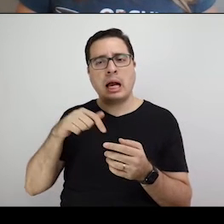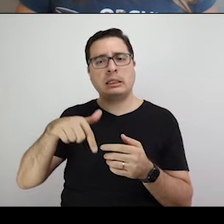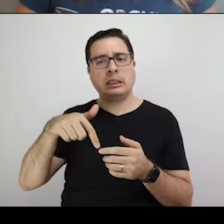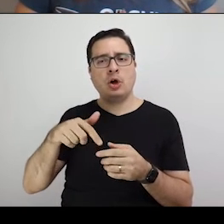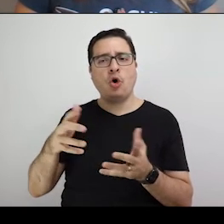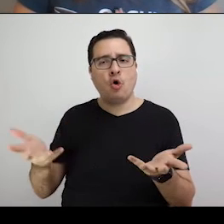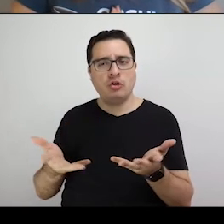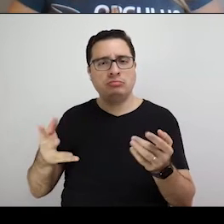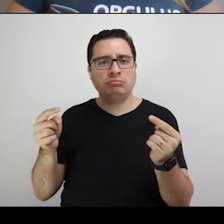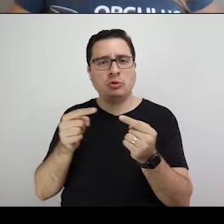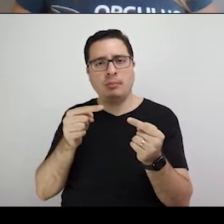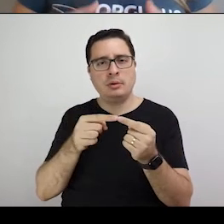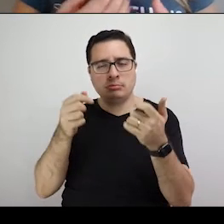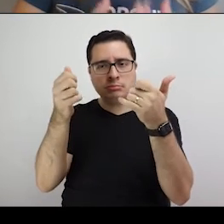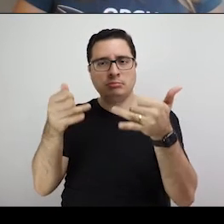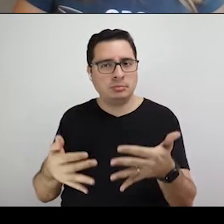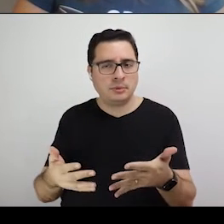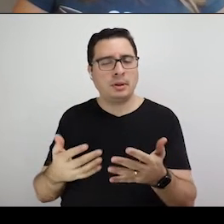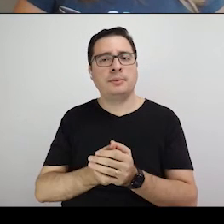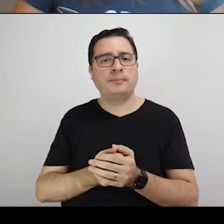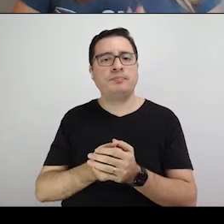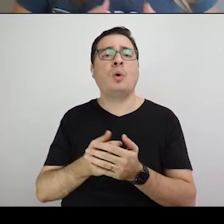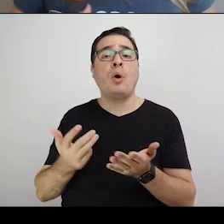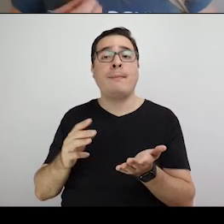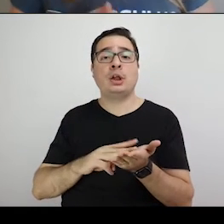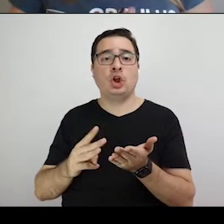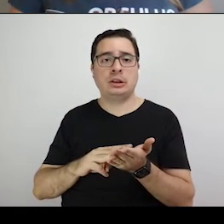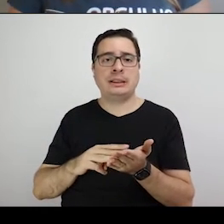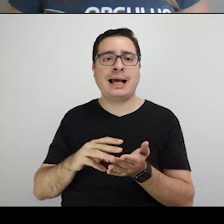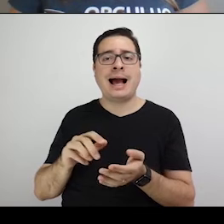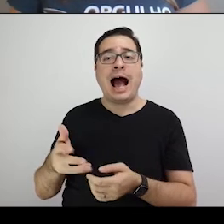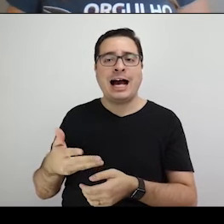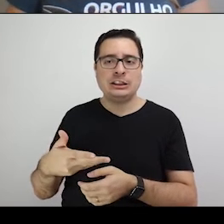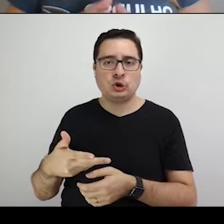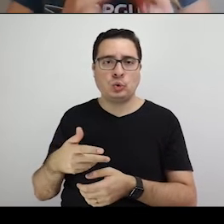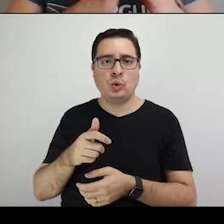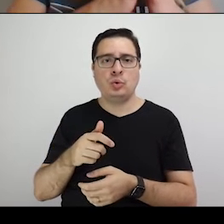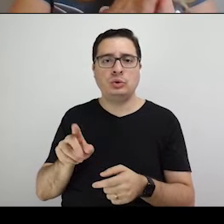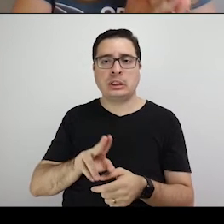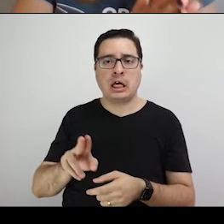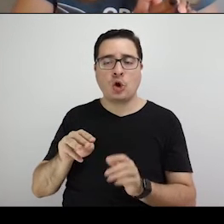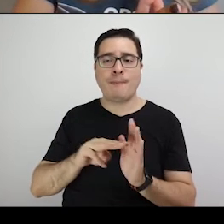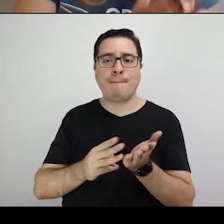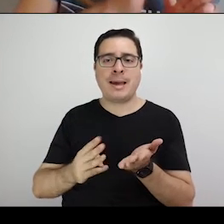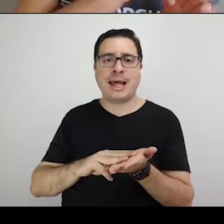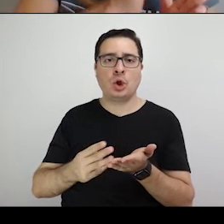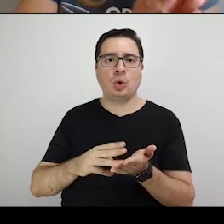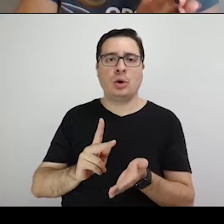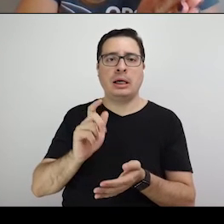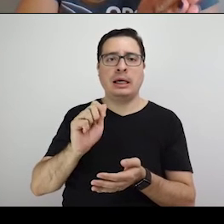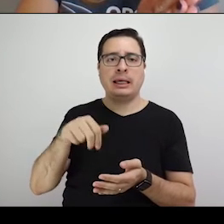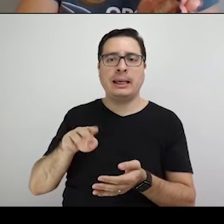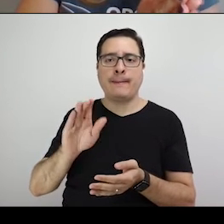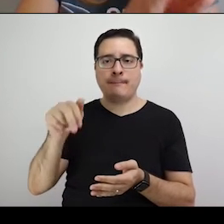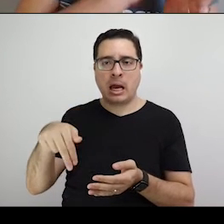vivendo hoje, né? Então, com a metodologia ágil, no uso do método Kanban, iremos nos guiar para